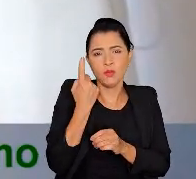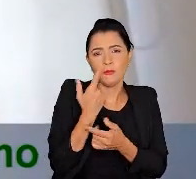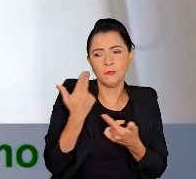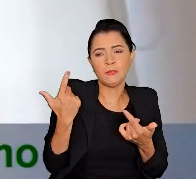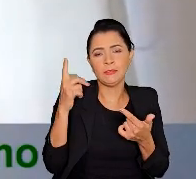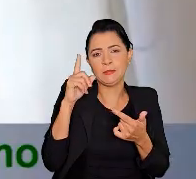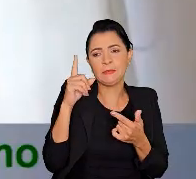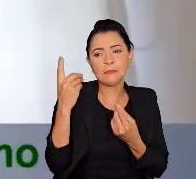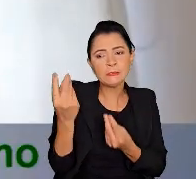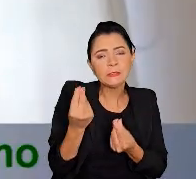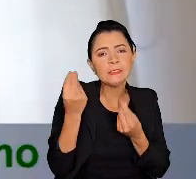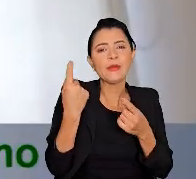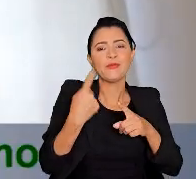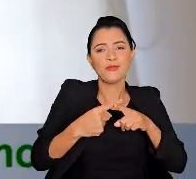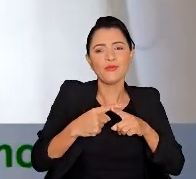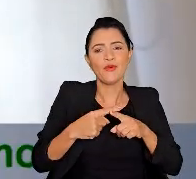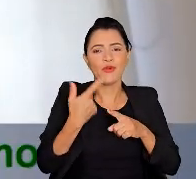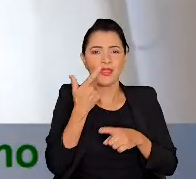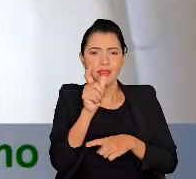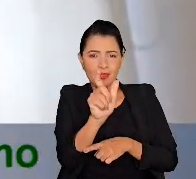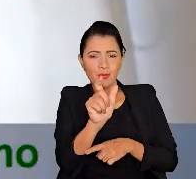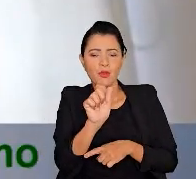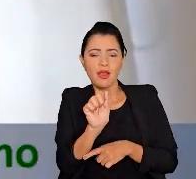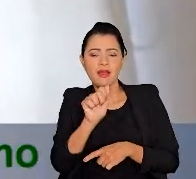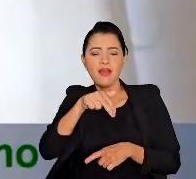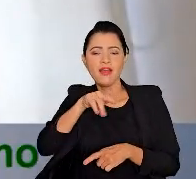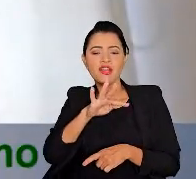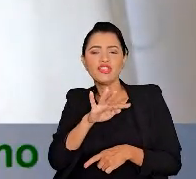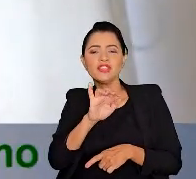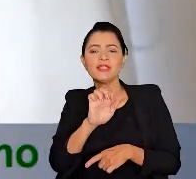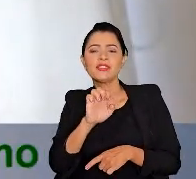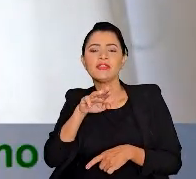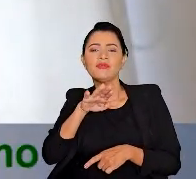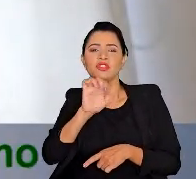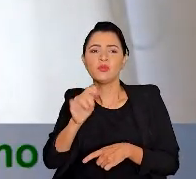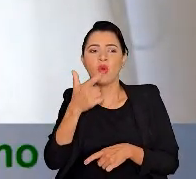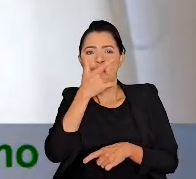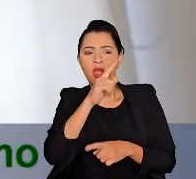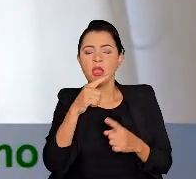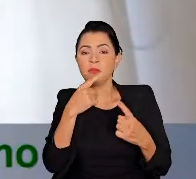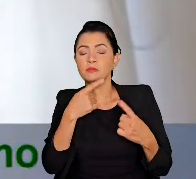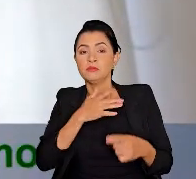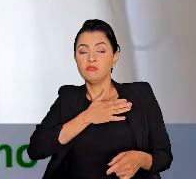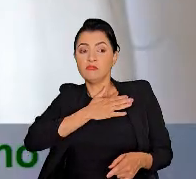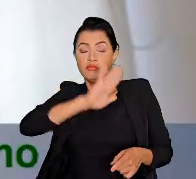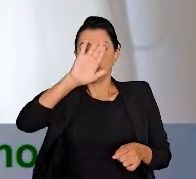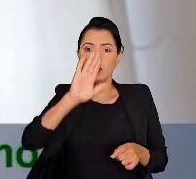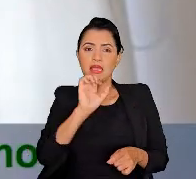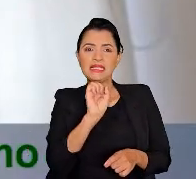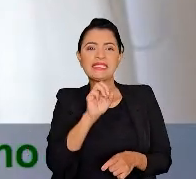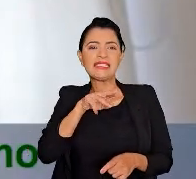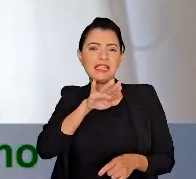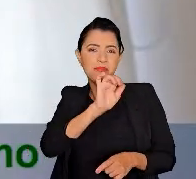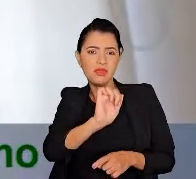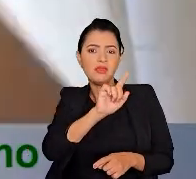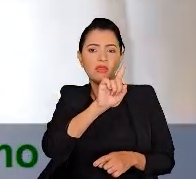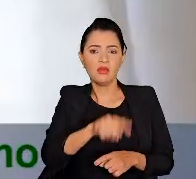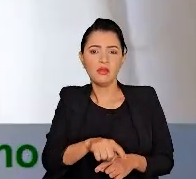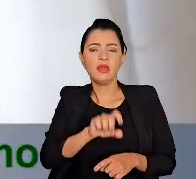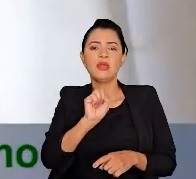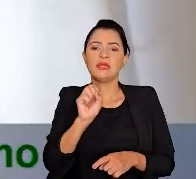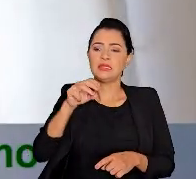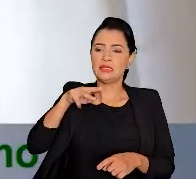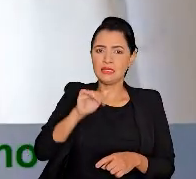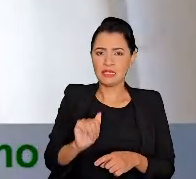delicada aí, porque o termo antissemitismo significa uma versão aos semitas, que seriam os descendentes de Sem, o filho